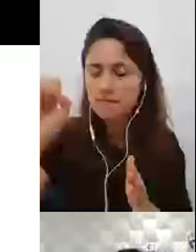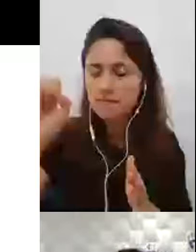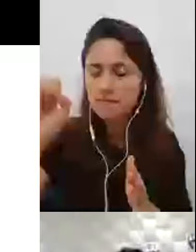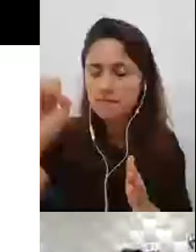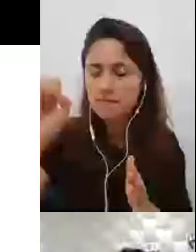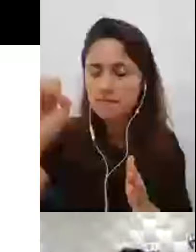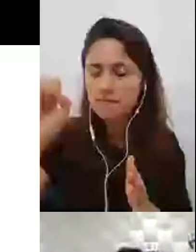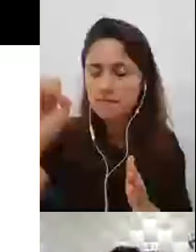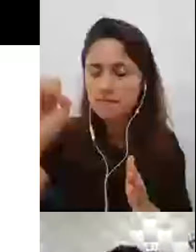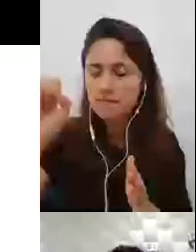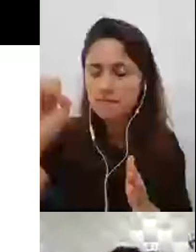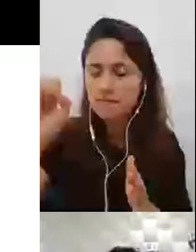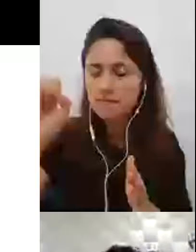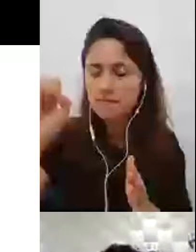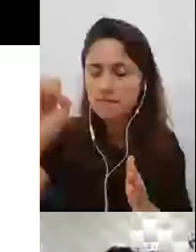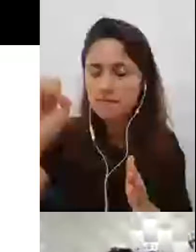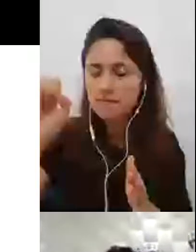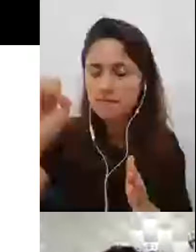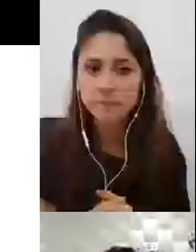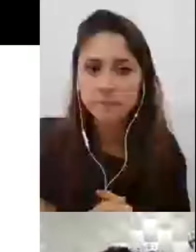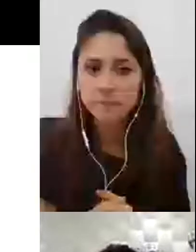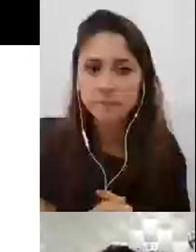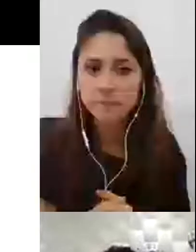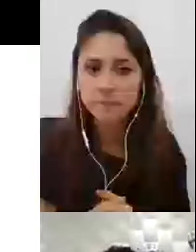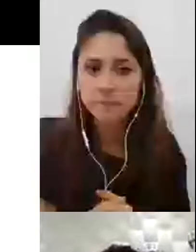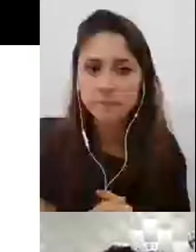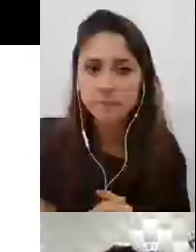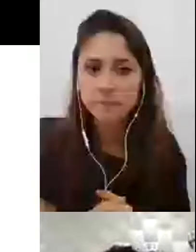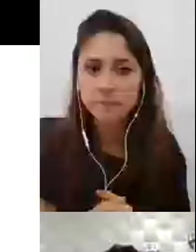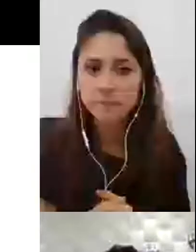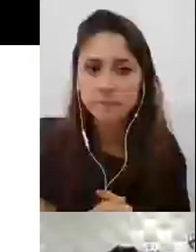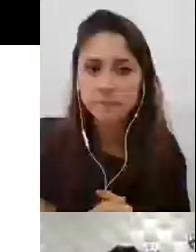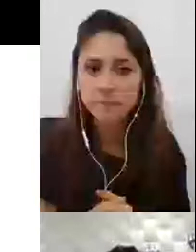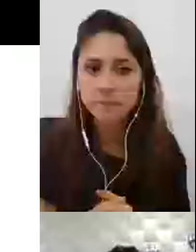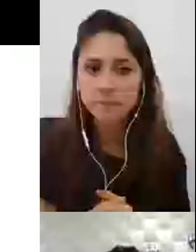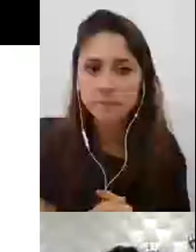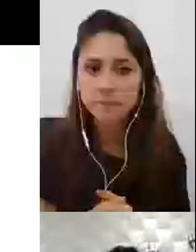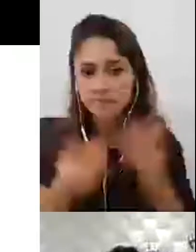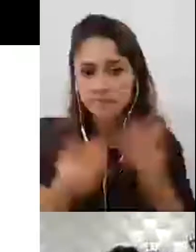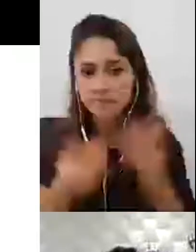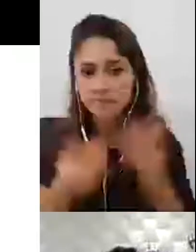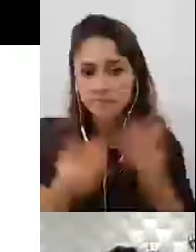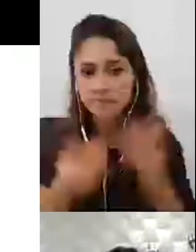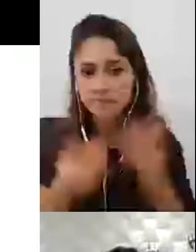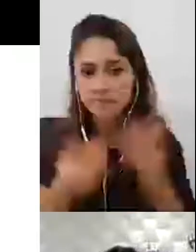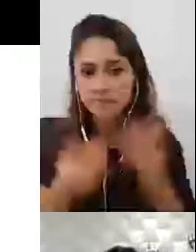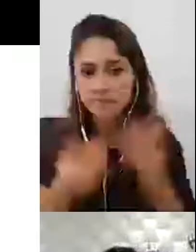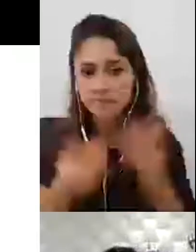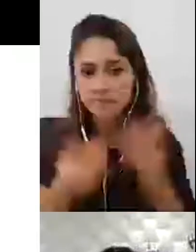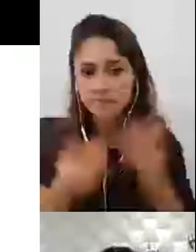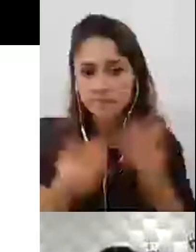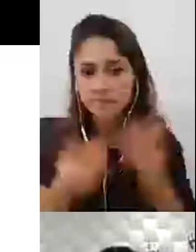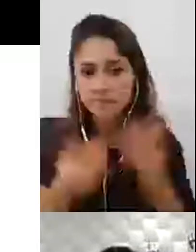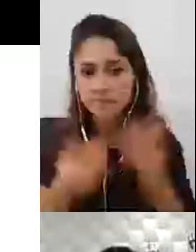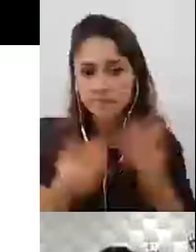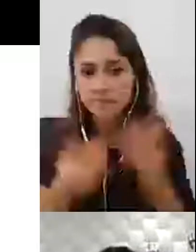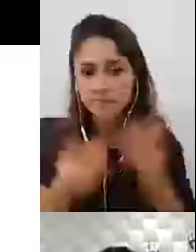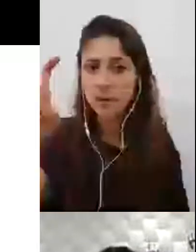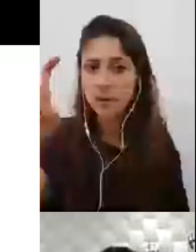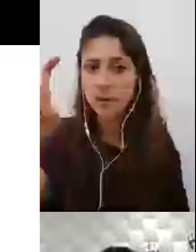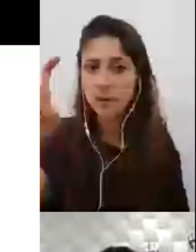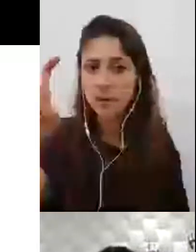esses sistemas, andamos, né, 500, 1000 quilômetros, acompanhando todo o desenvolvimento do processo,